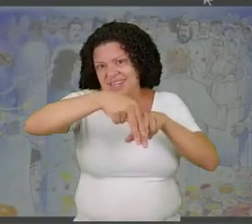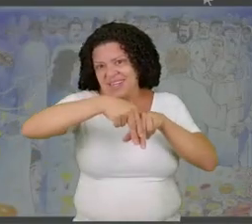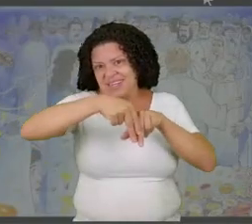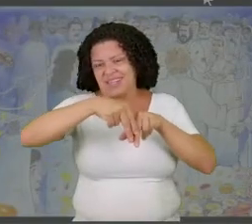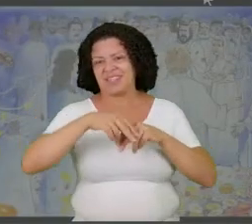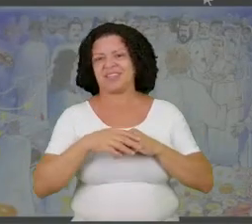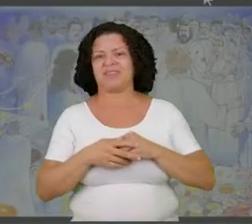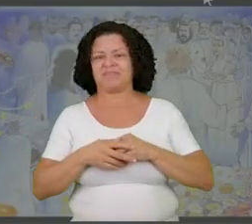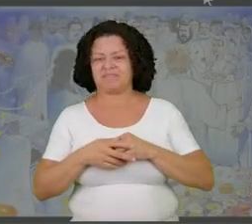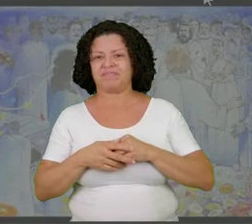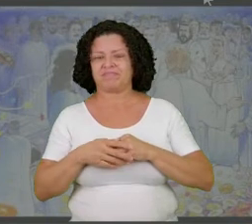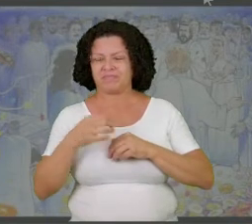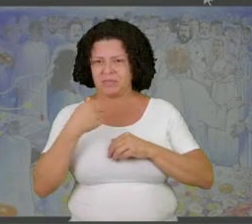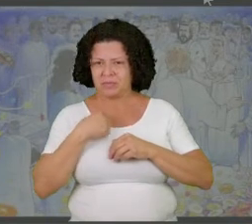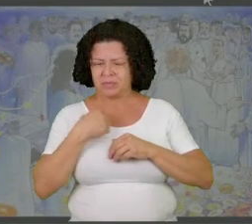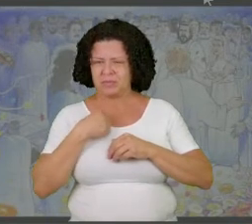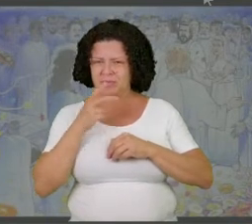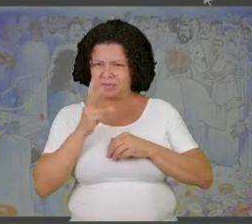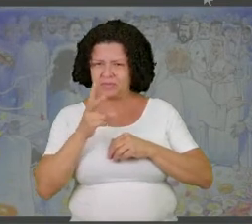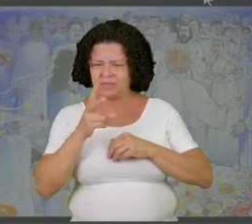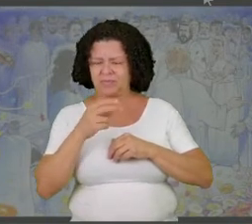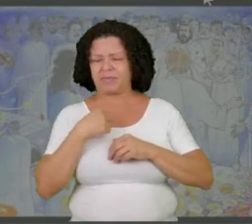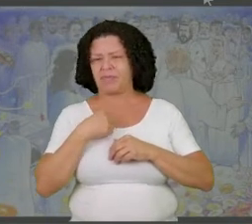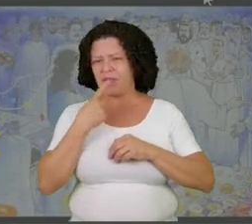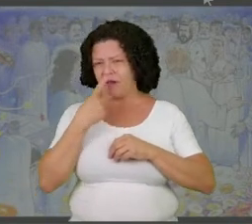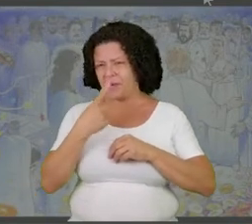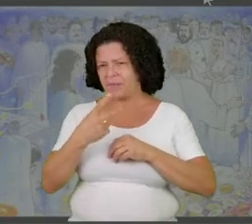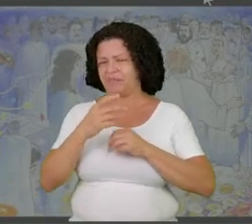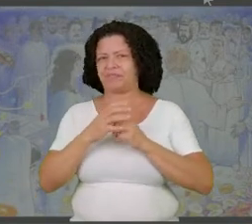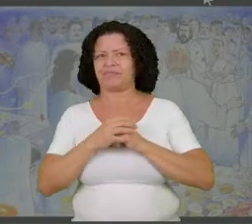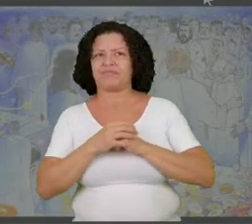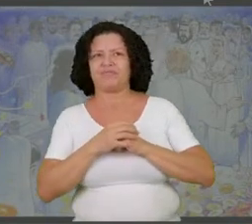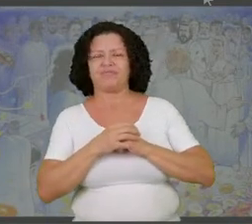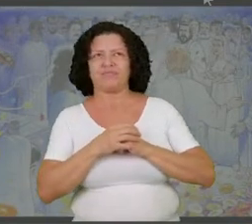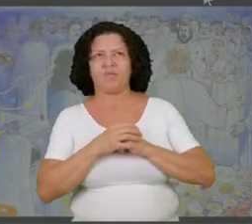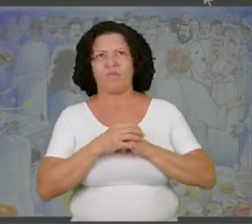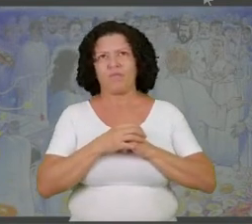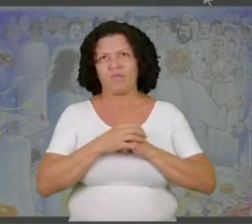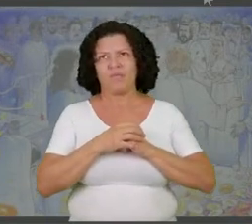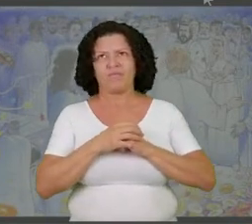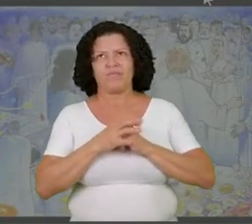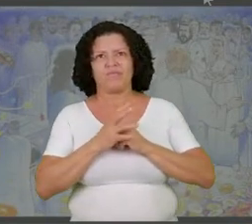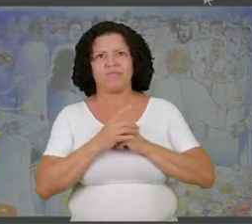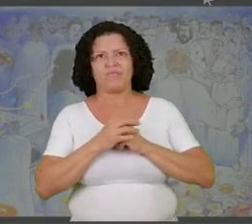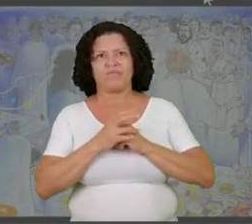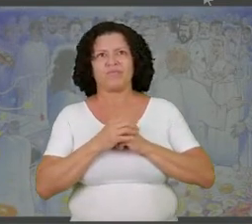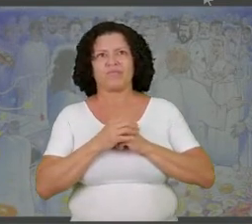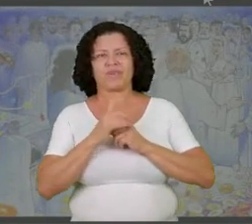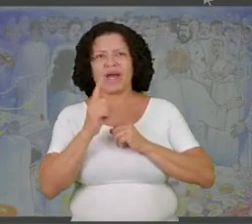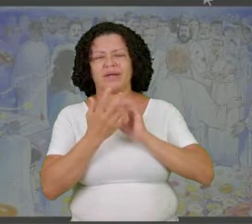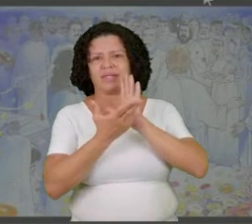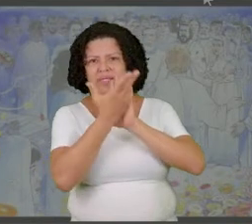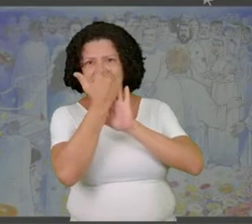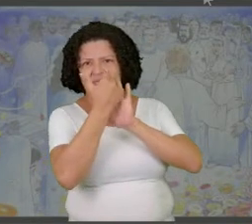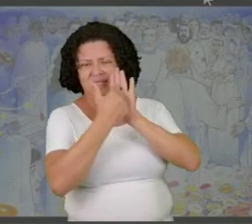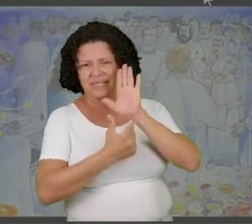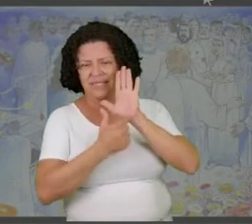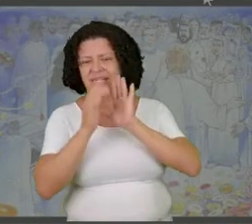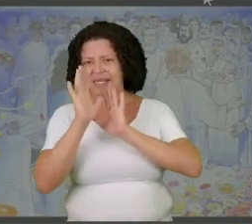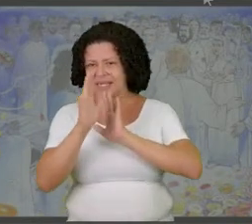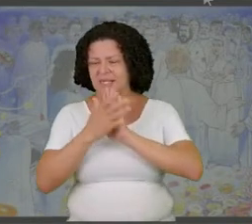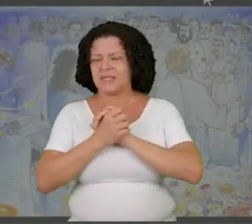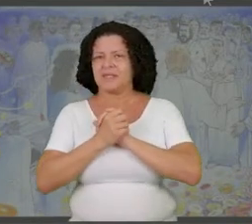Muito bem, eu costumo usar esse gráfico, ou esse desenho,